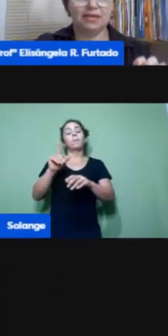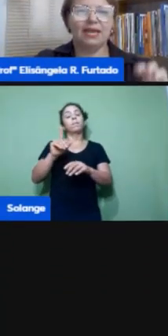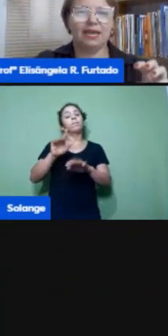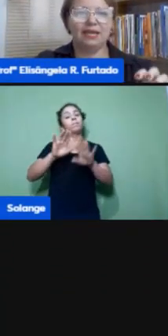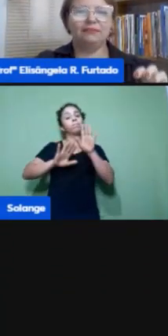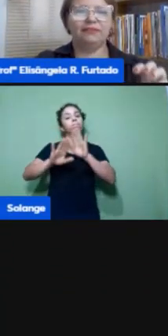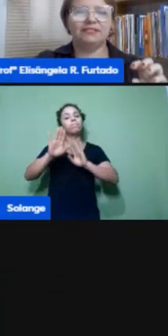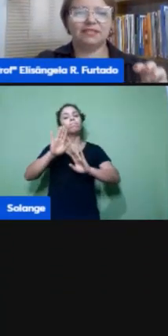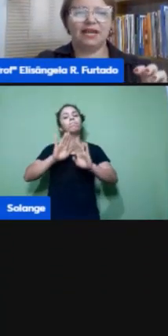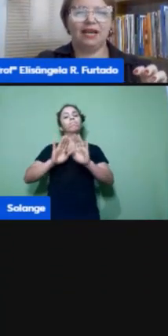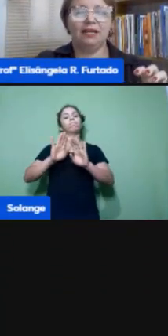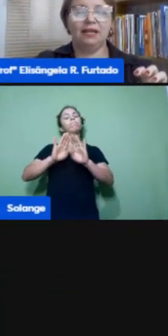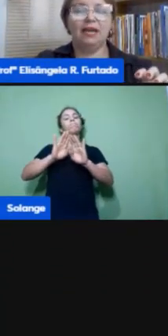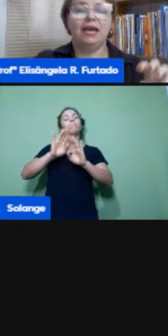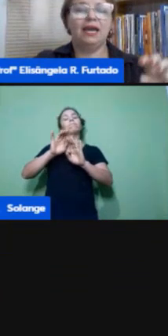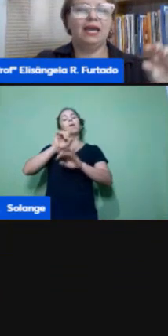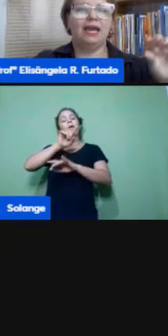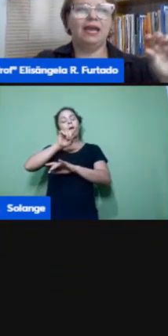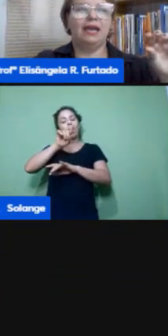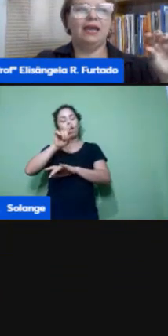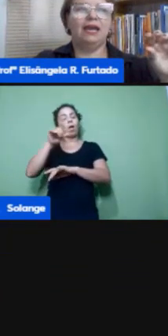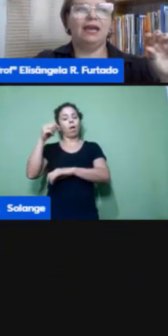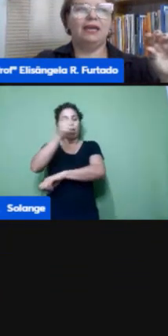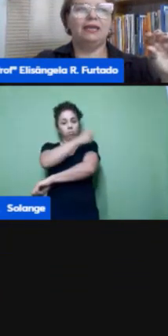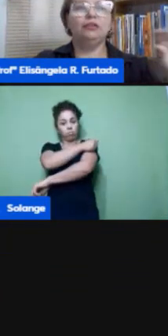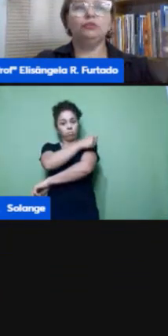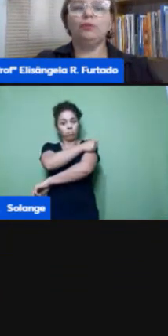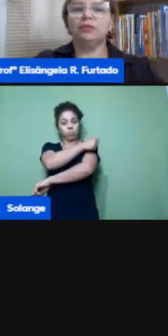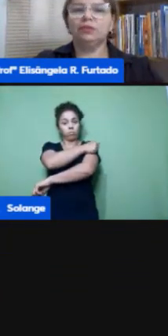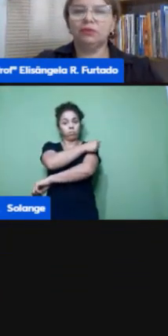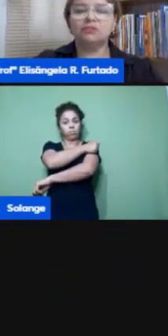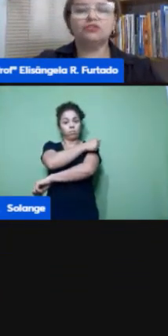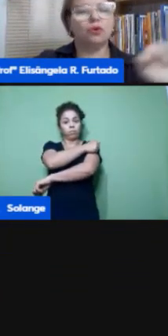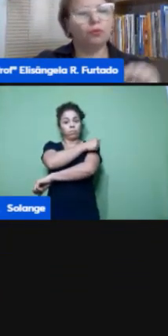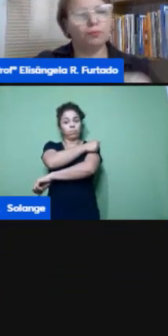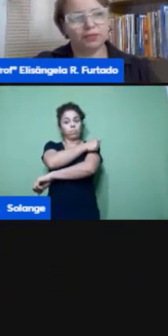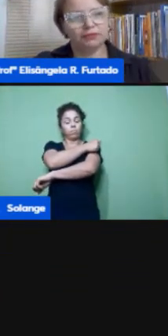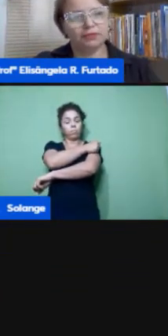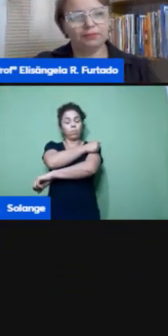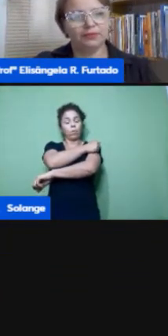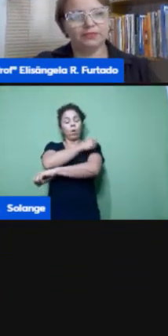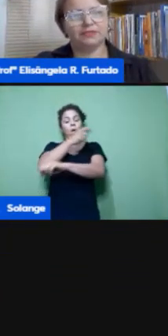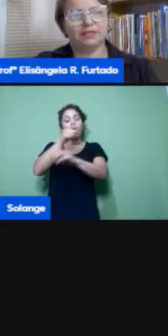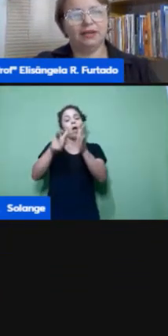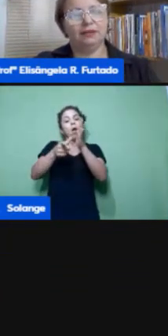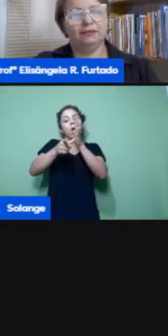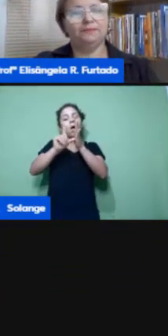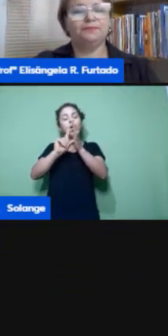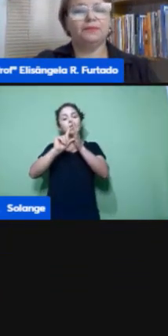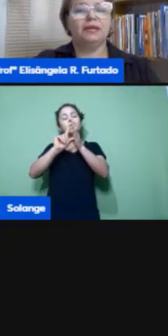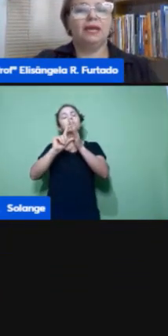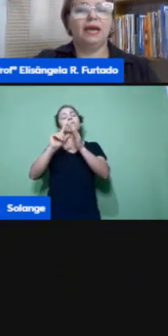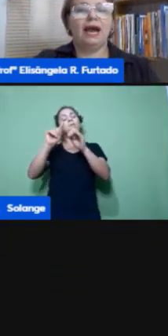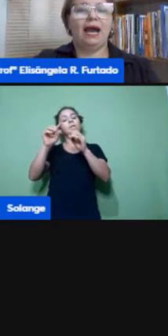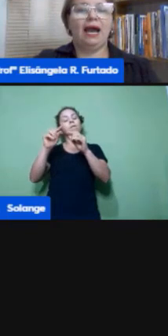apenas ele vai estar indo um pouquinho antes ou um pouquinho depois, tá?